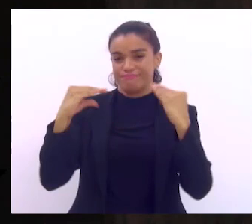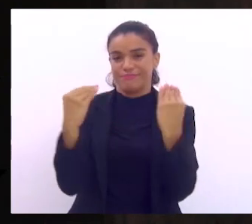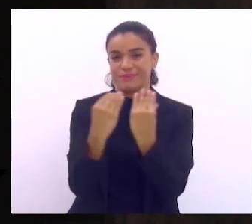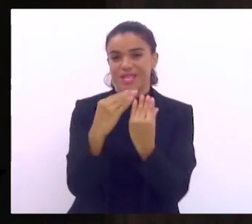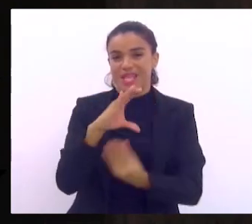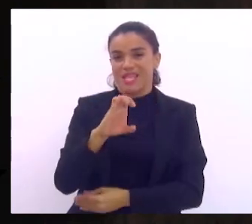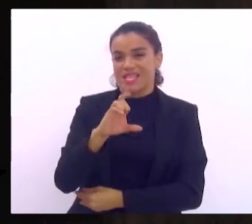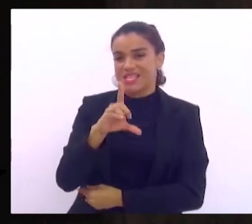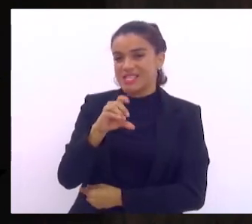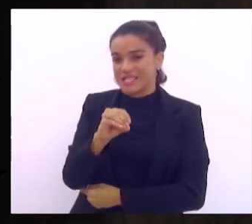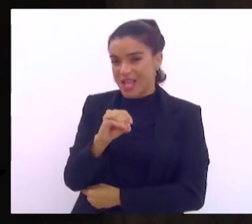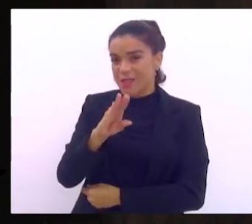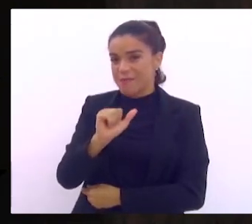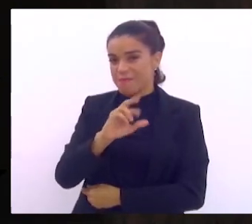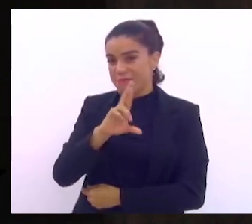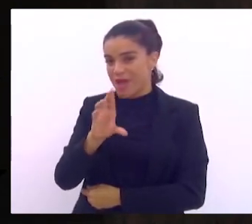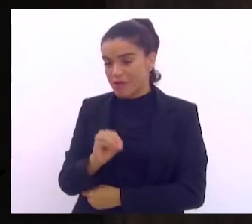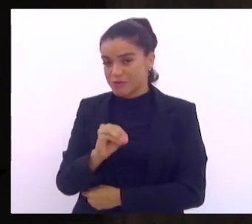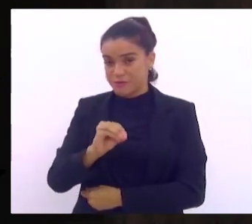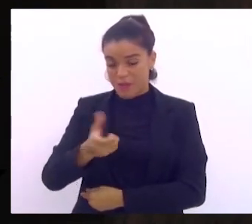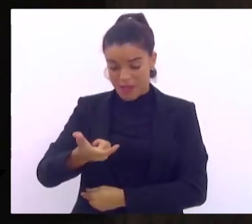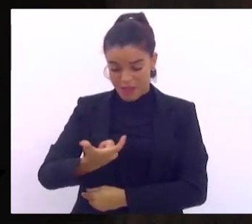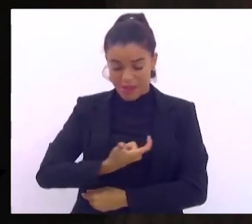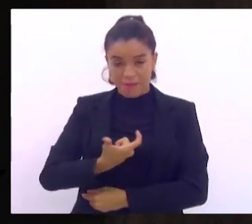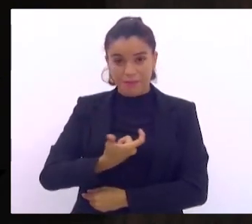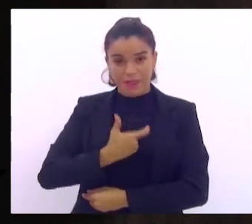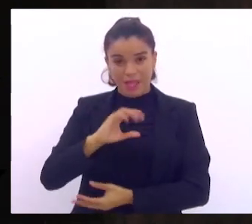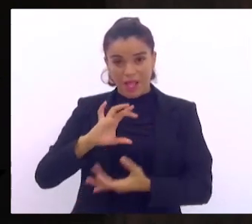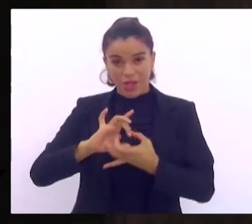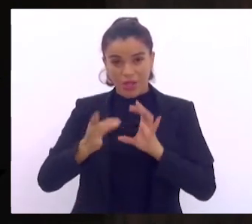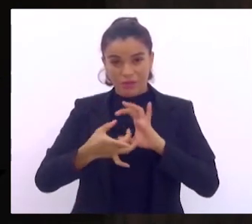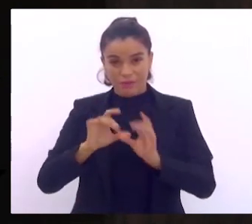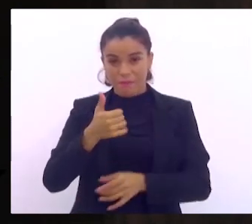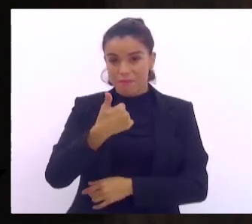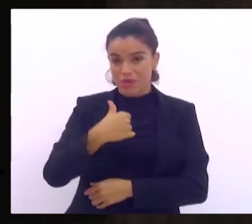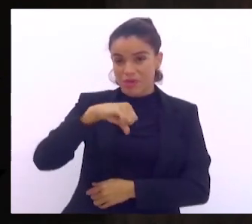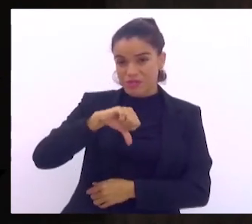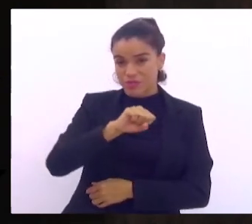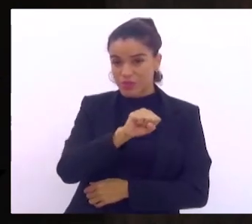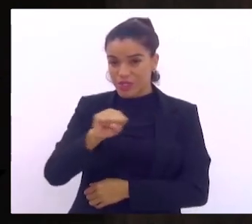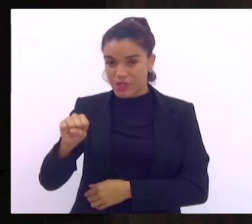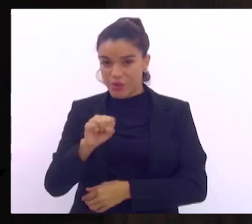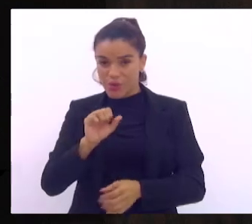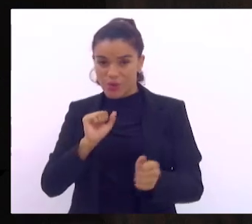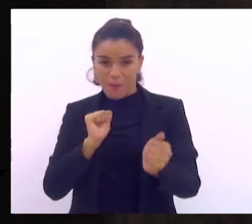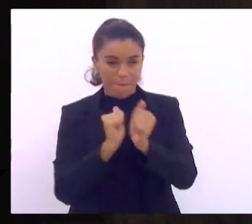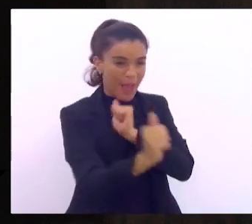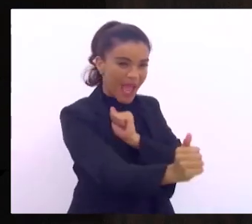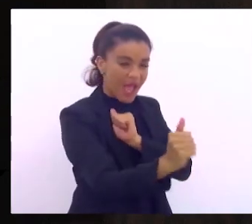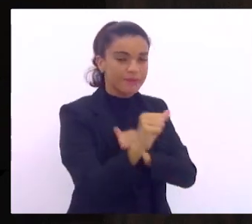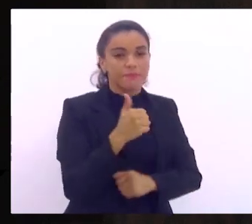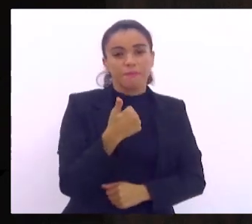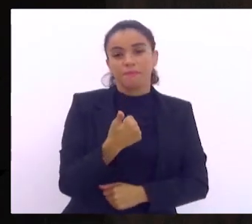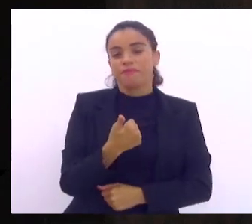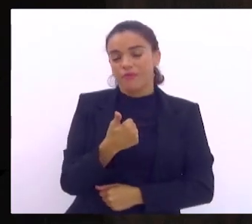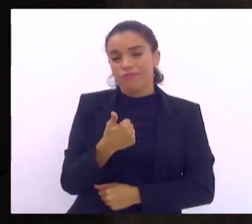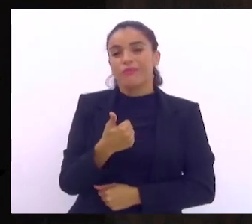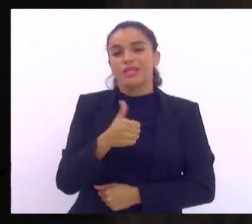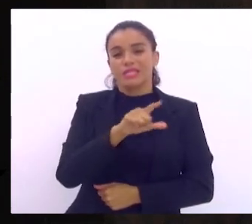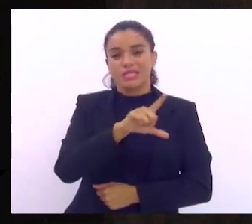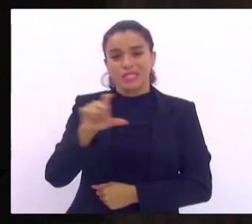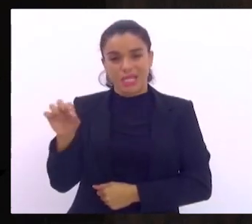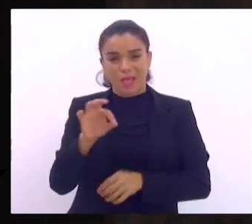Barros. A medalha olímpica de 1988 no 200 metros rasos, ela foi construída,